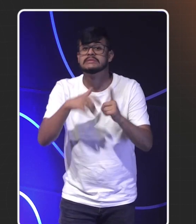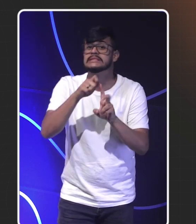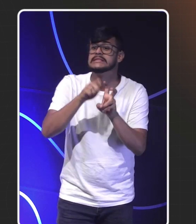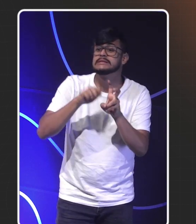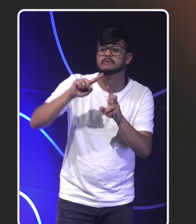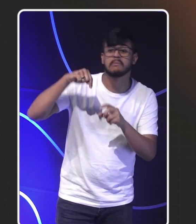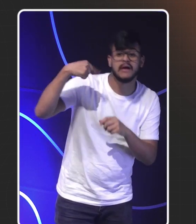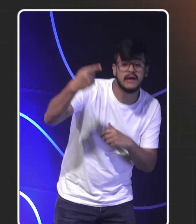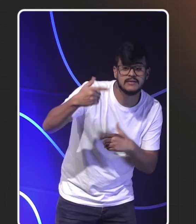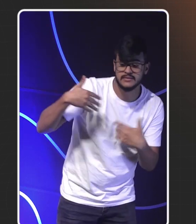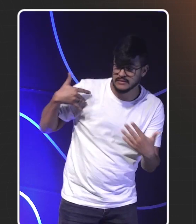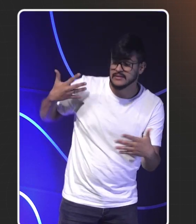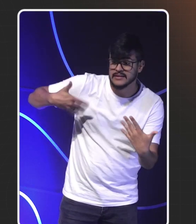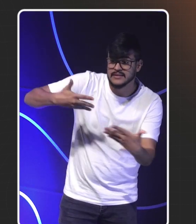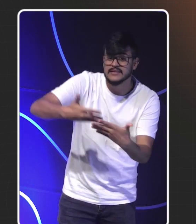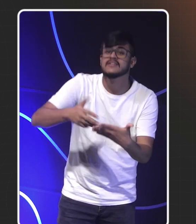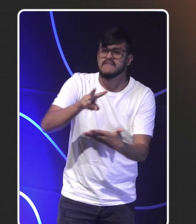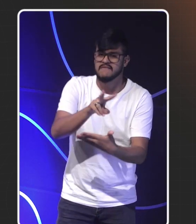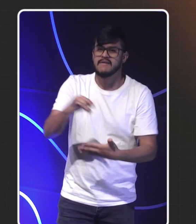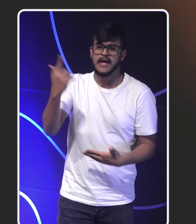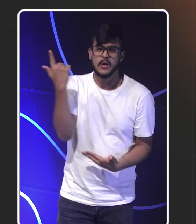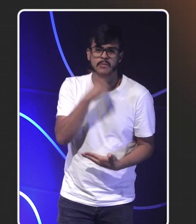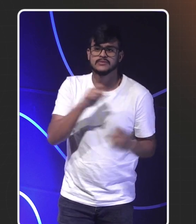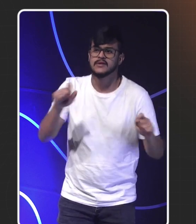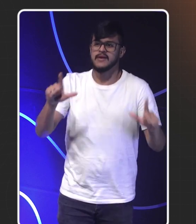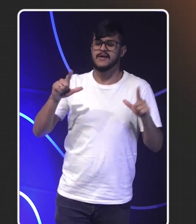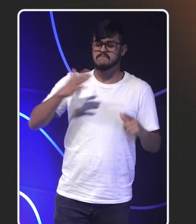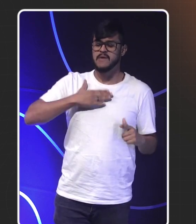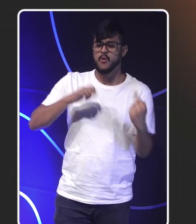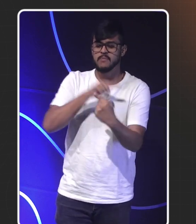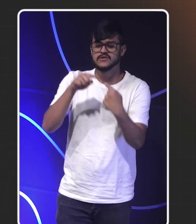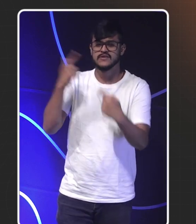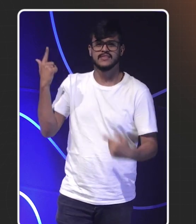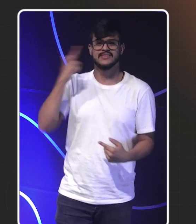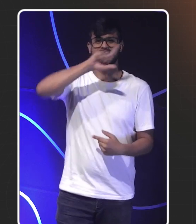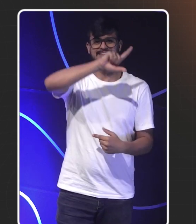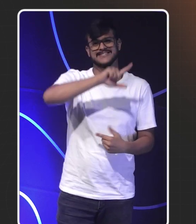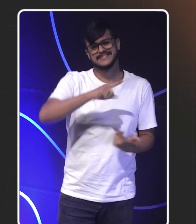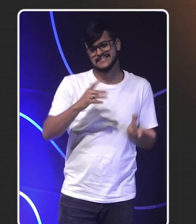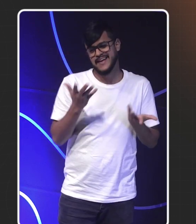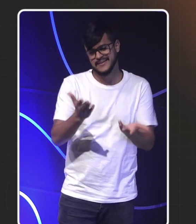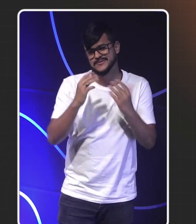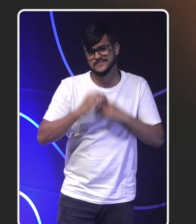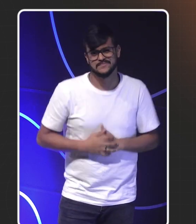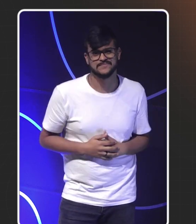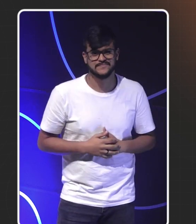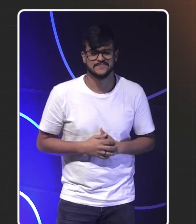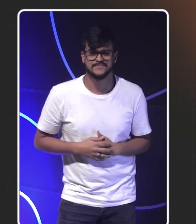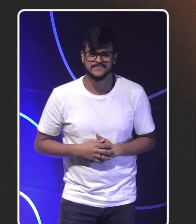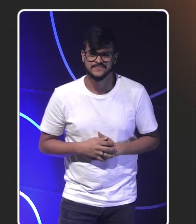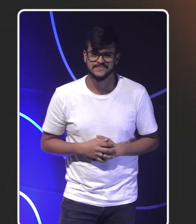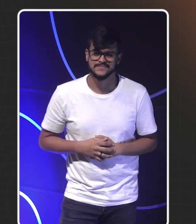frente, mas que você vai conseguir o que você quer. É basicamente isso.